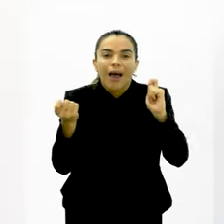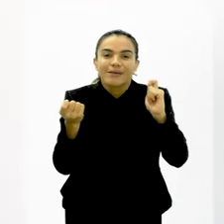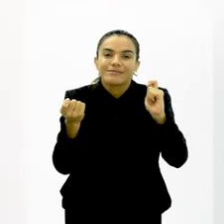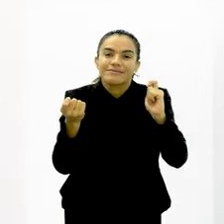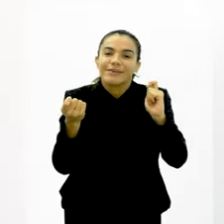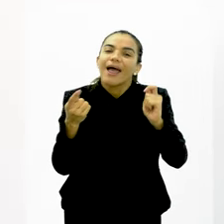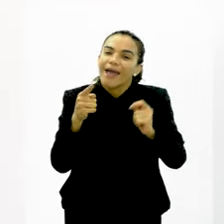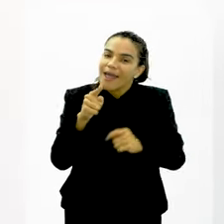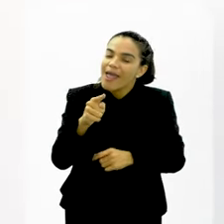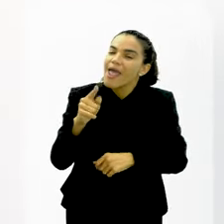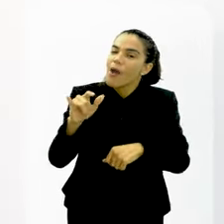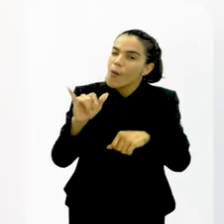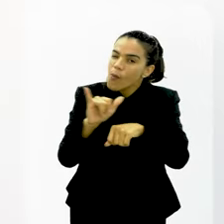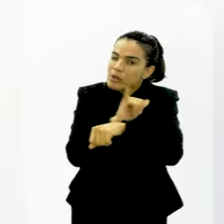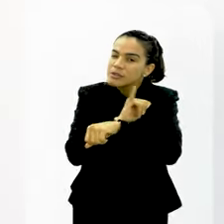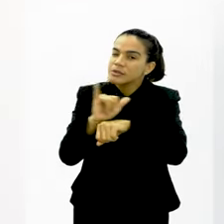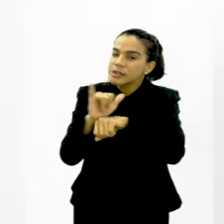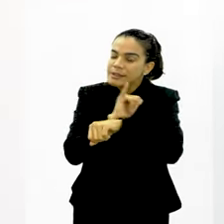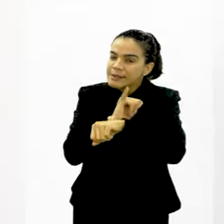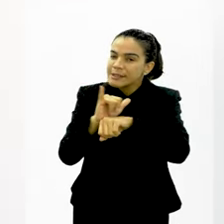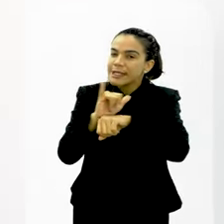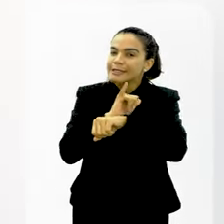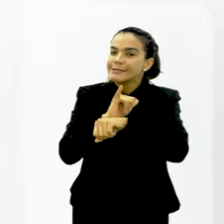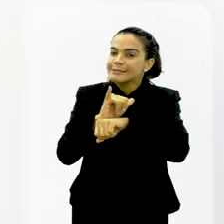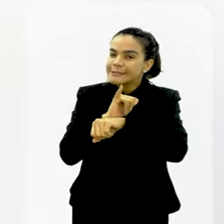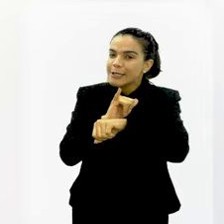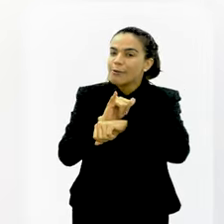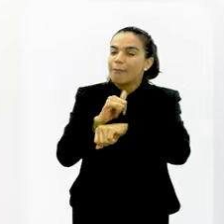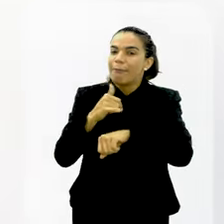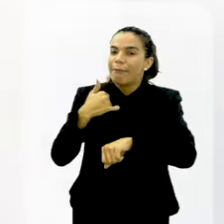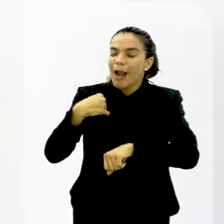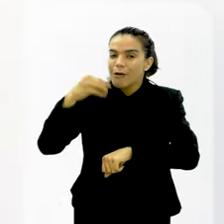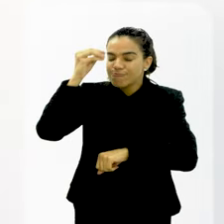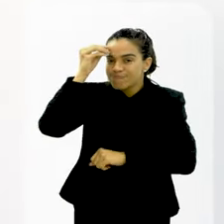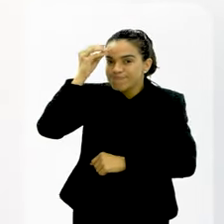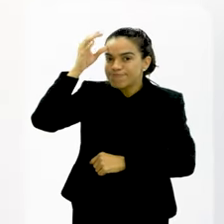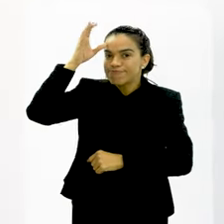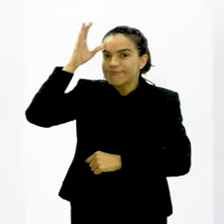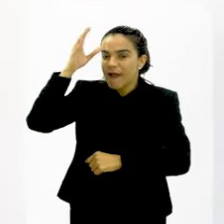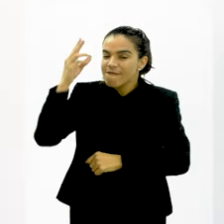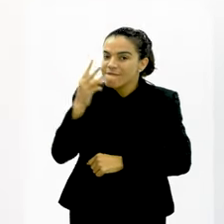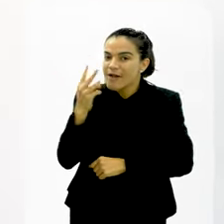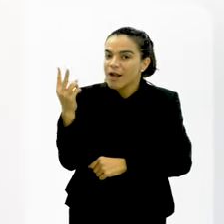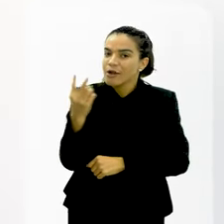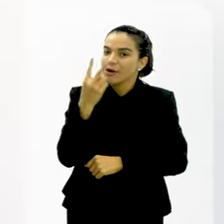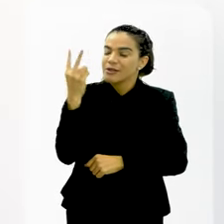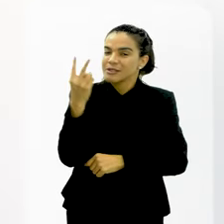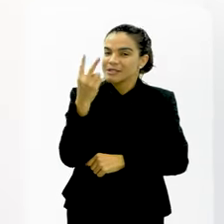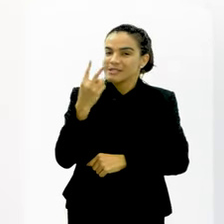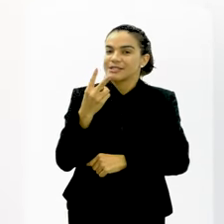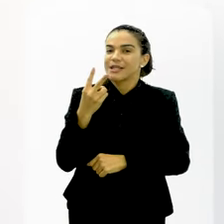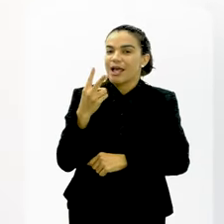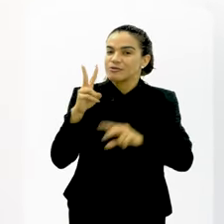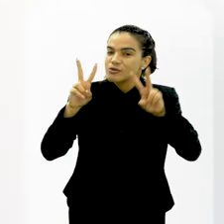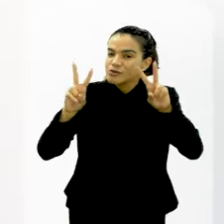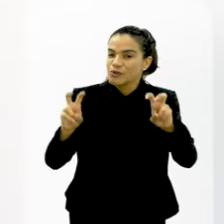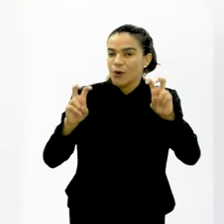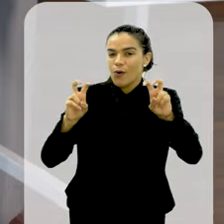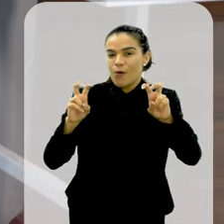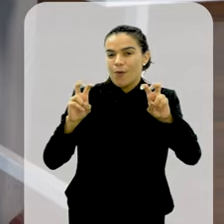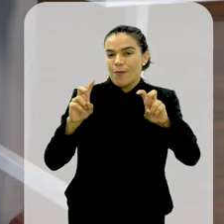uma saída. Acho que seria um caminho para que a gente possa valorizar mais o nosso